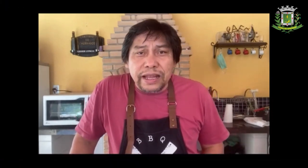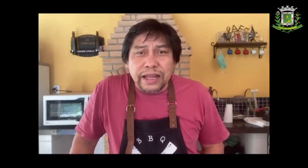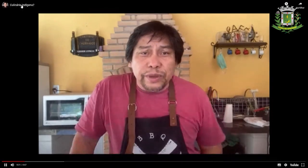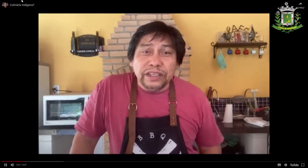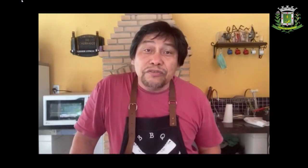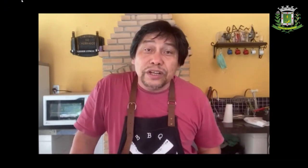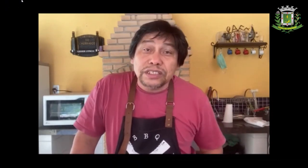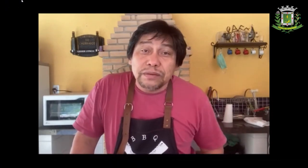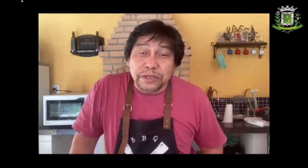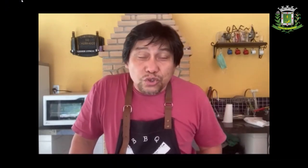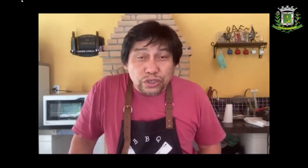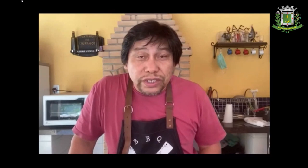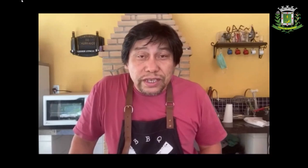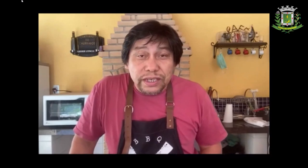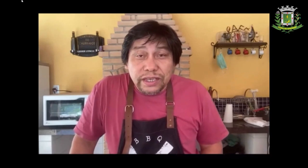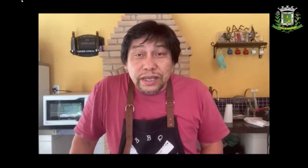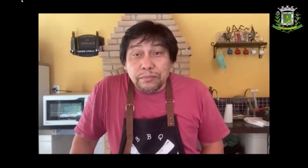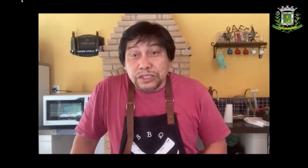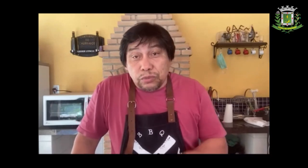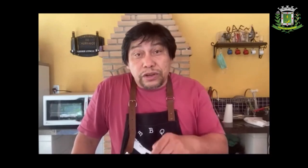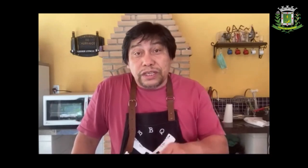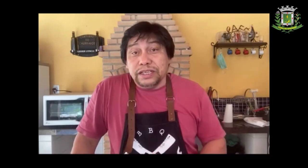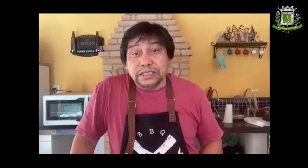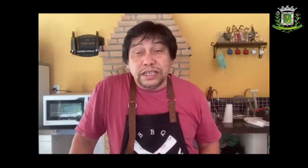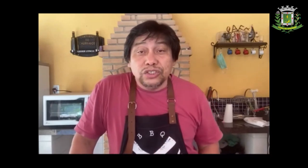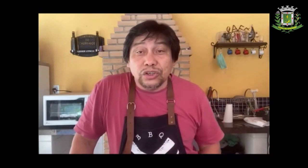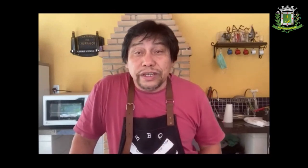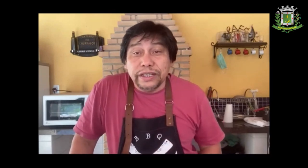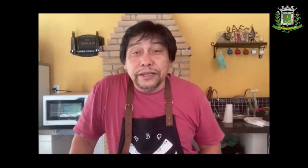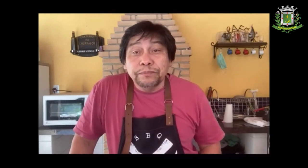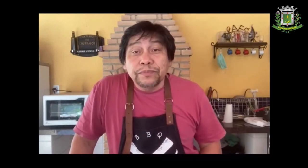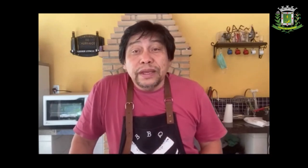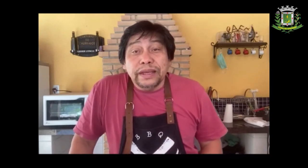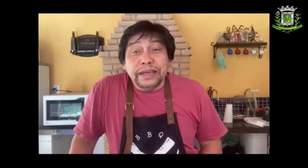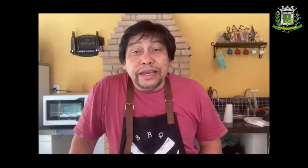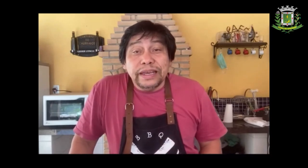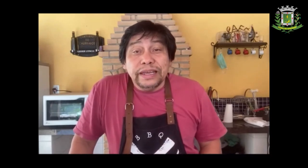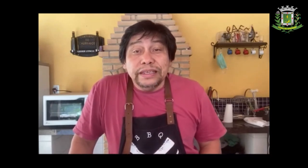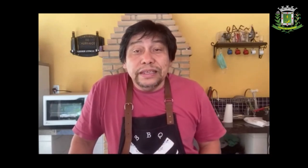nascido lá no meio da floresta amazônica, mas moro aqui na cidade de Lorena,